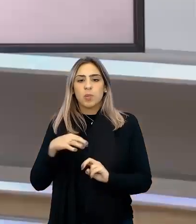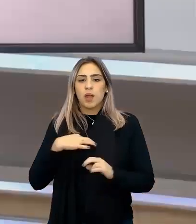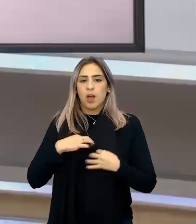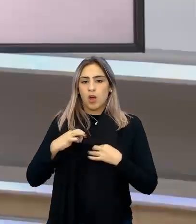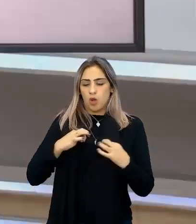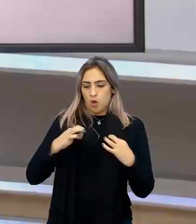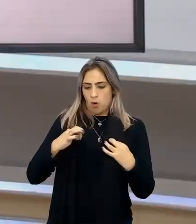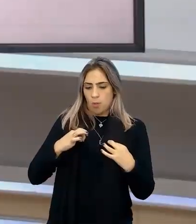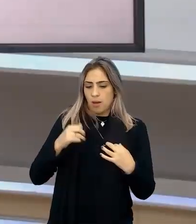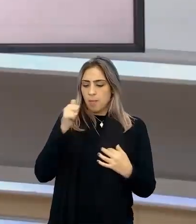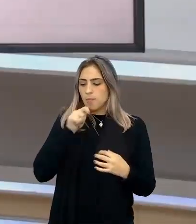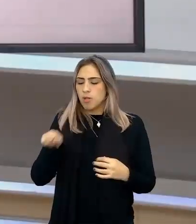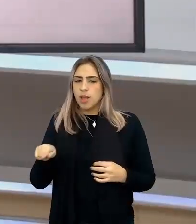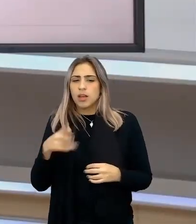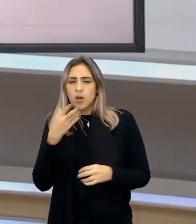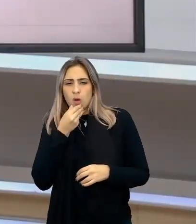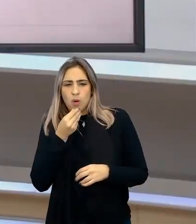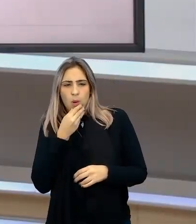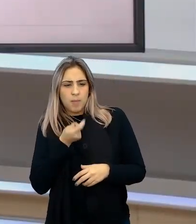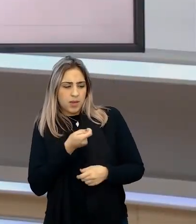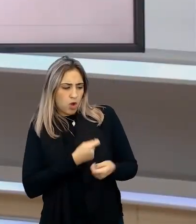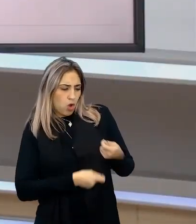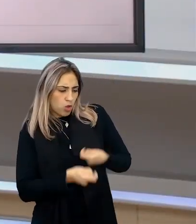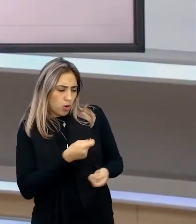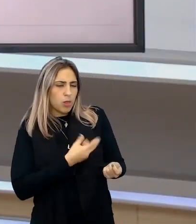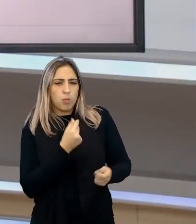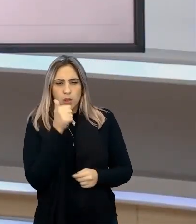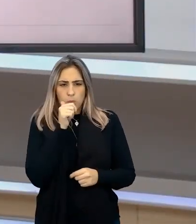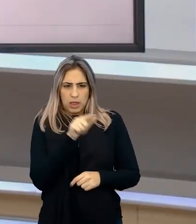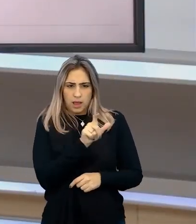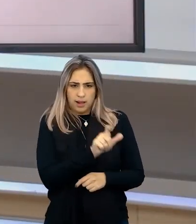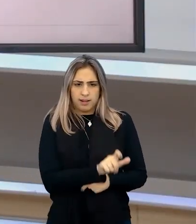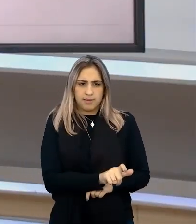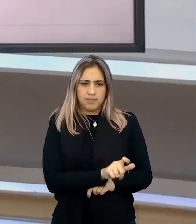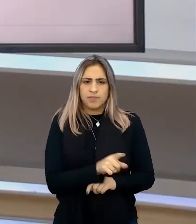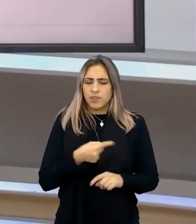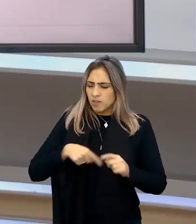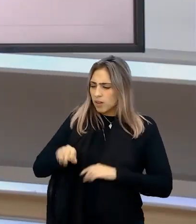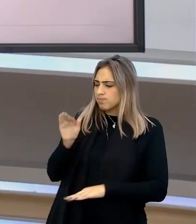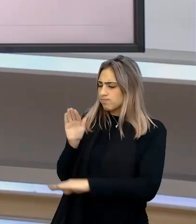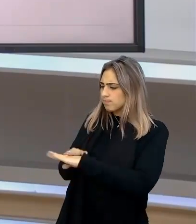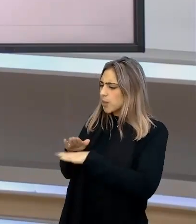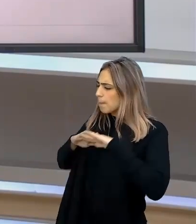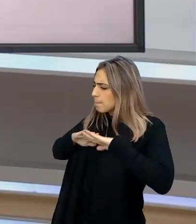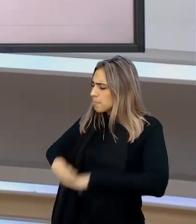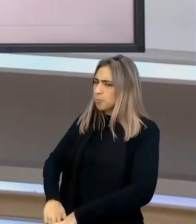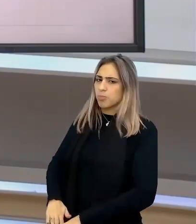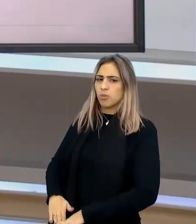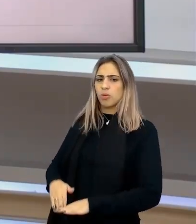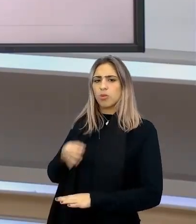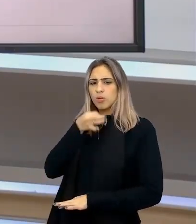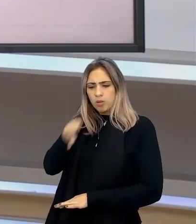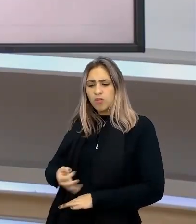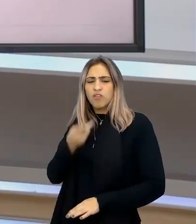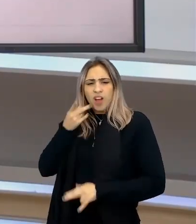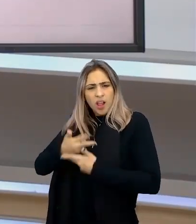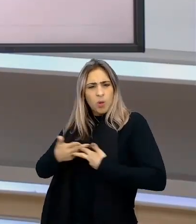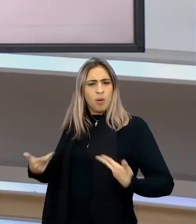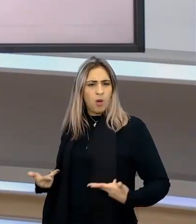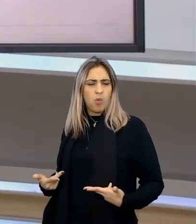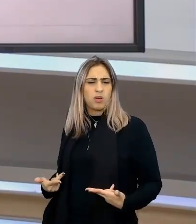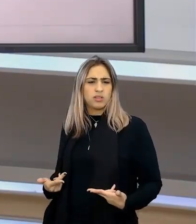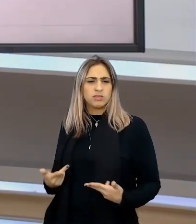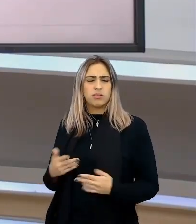dele, seu amigo está controlando demais a mulher dele, vai lá e faça um comentário, fale alguma